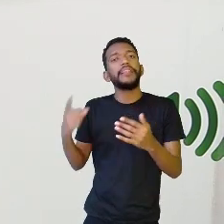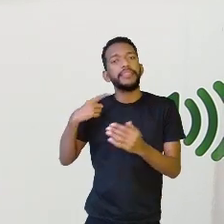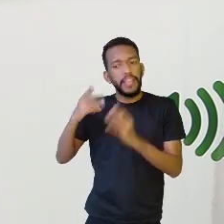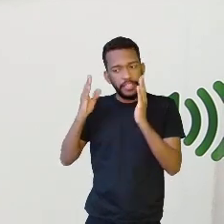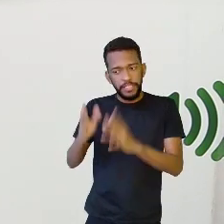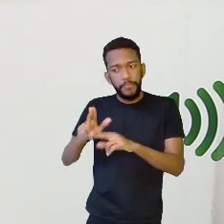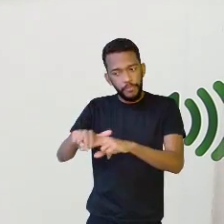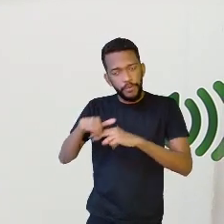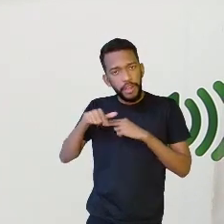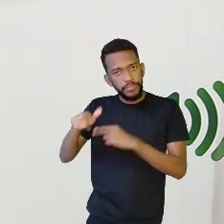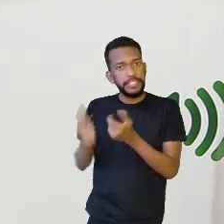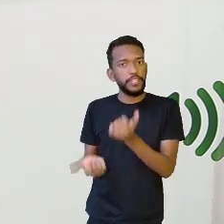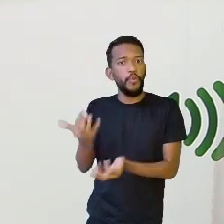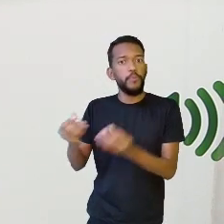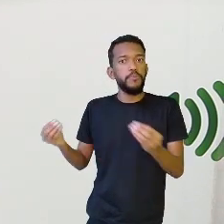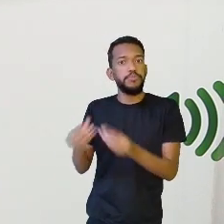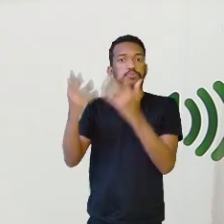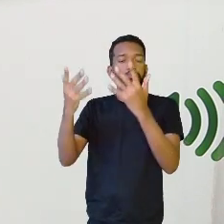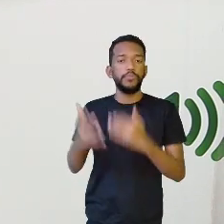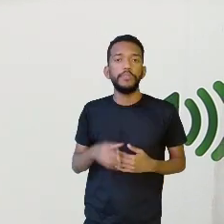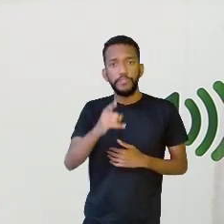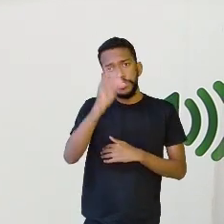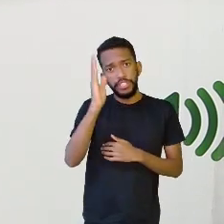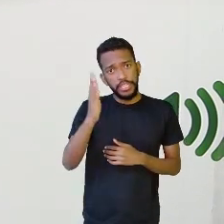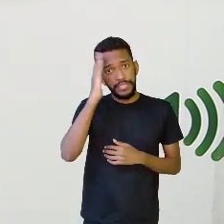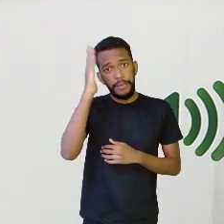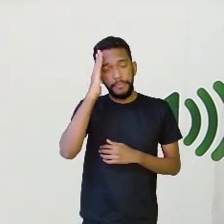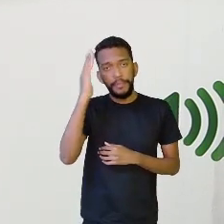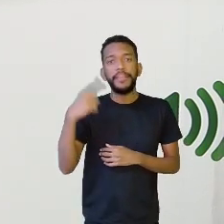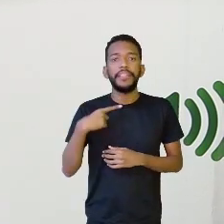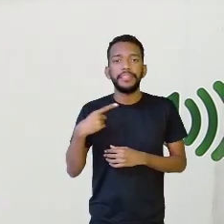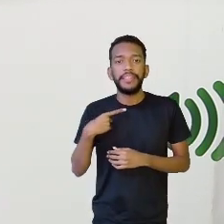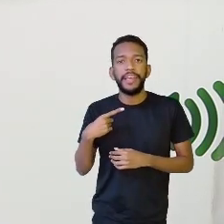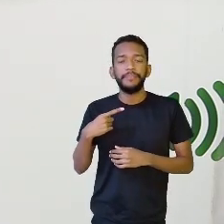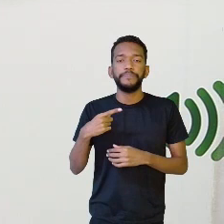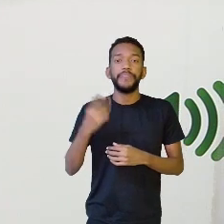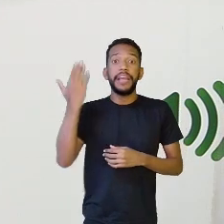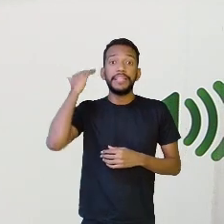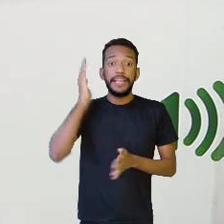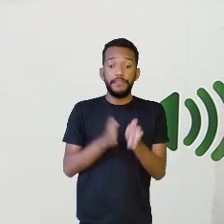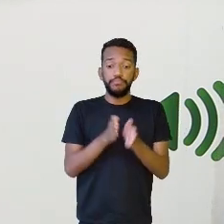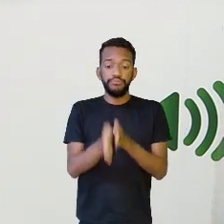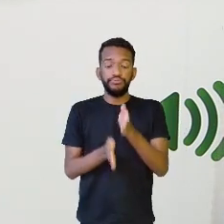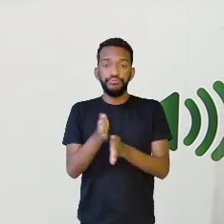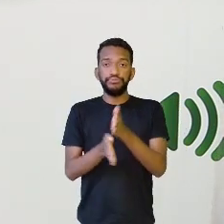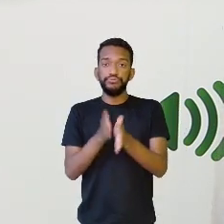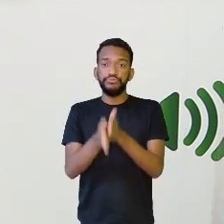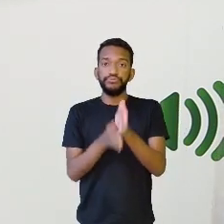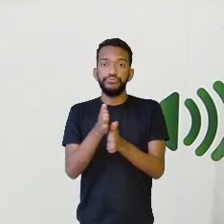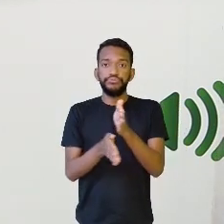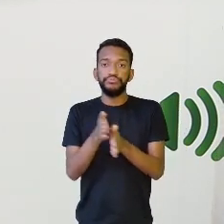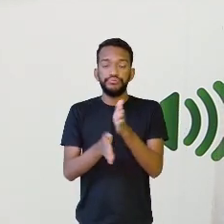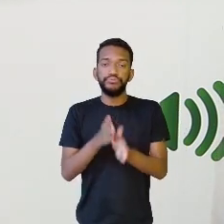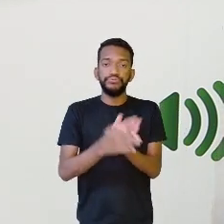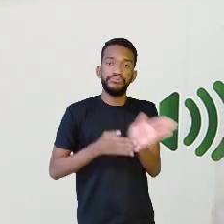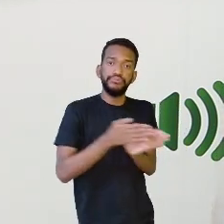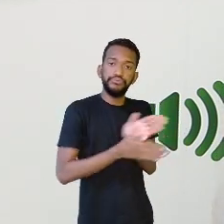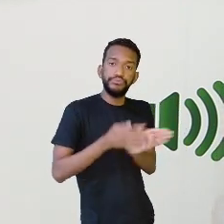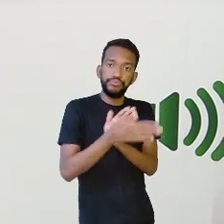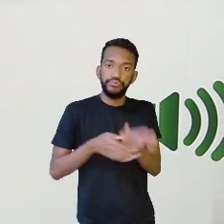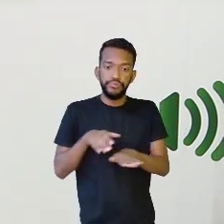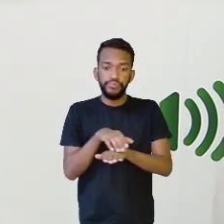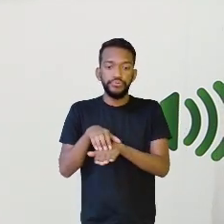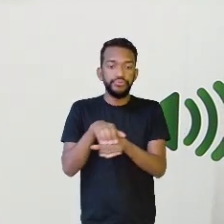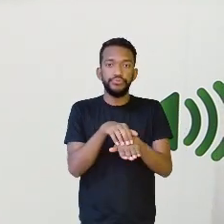partir da combustão. Vocês sabiam que os trens, as locomotivas antigas funcionavam